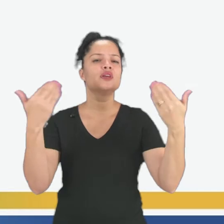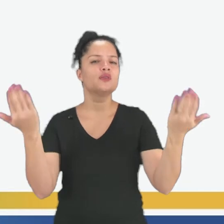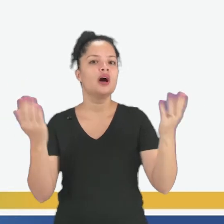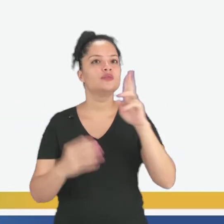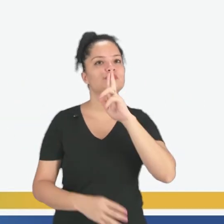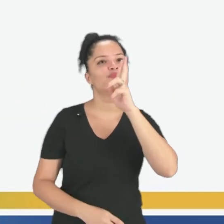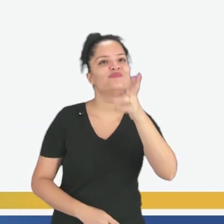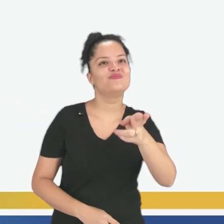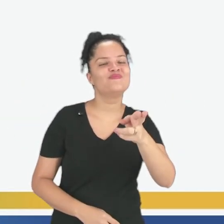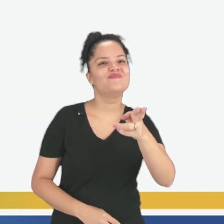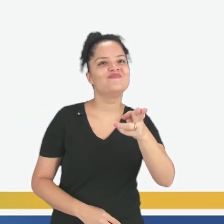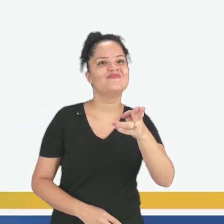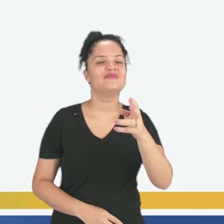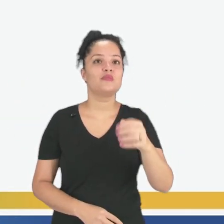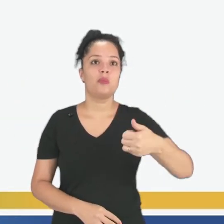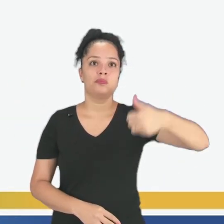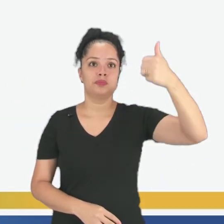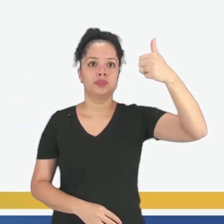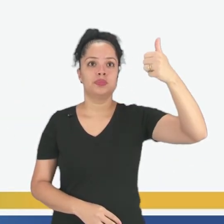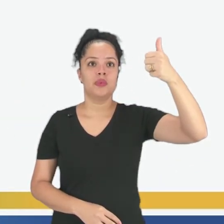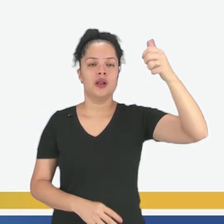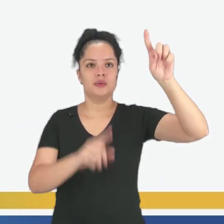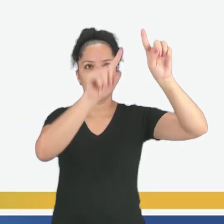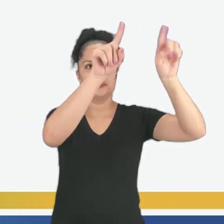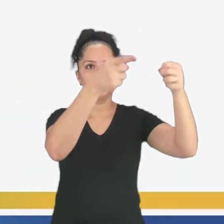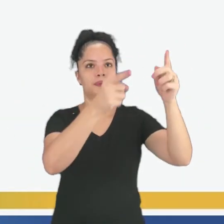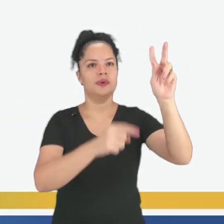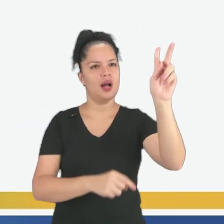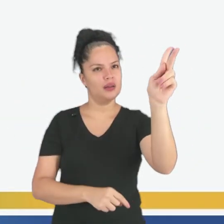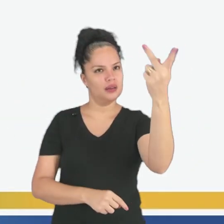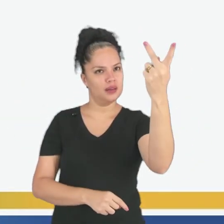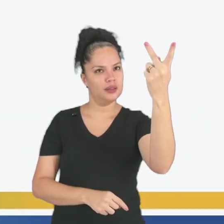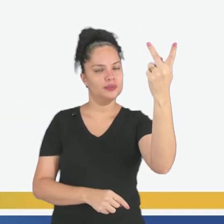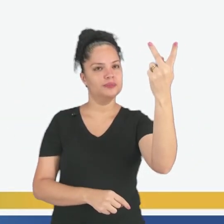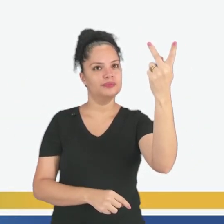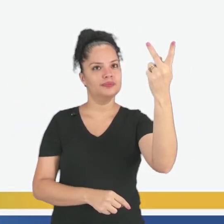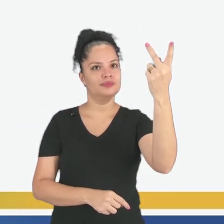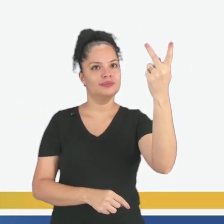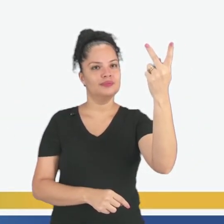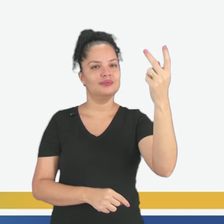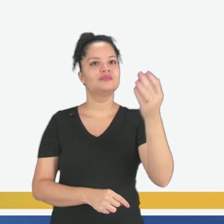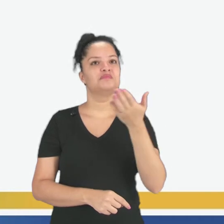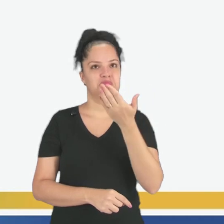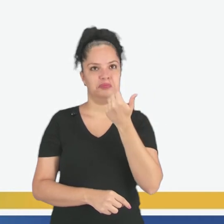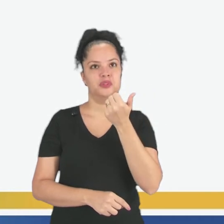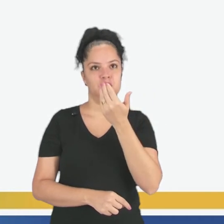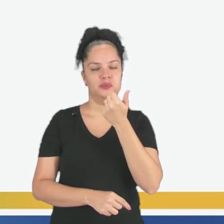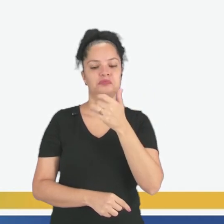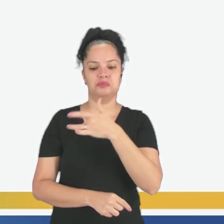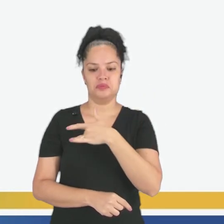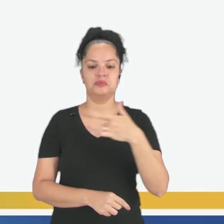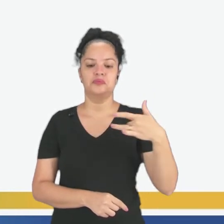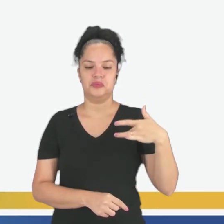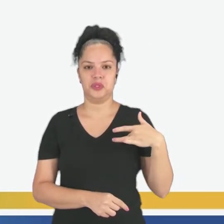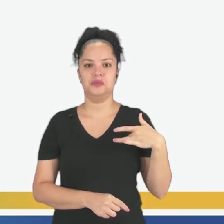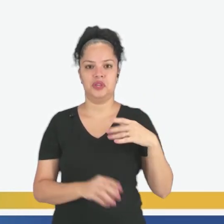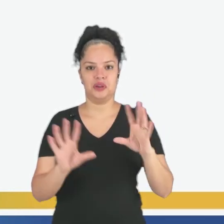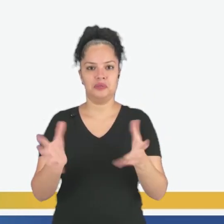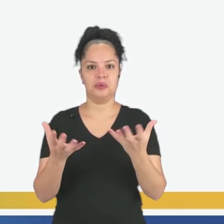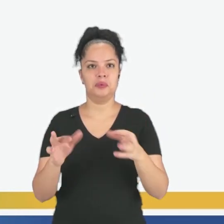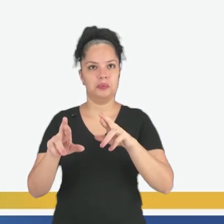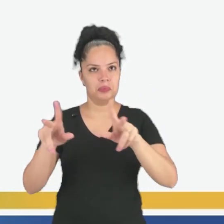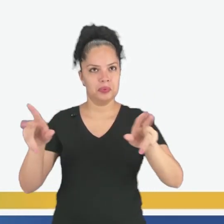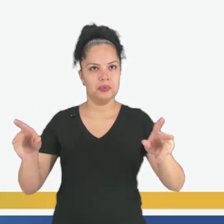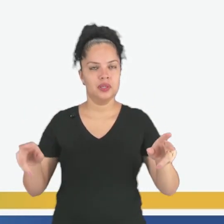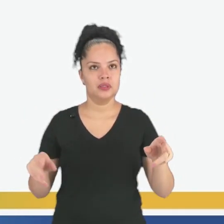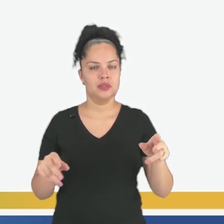resposta? Bom, na primeira, broccoli, que significa brócolis, é saudável, né? Então, é healthy food. Na